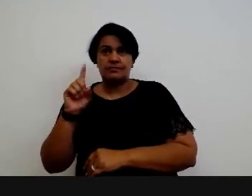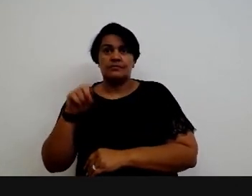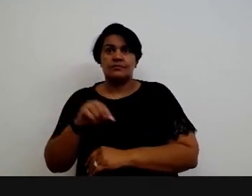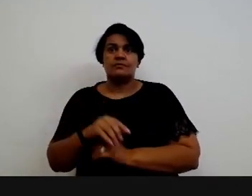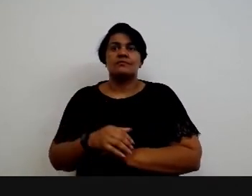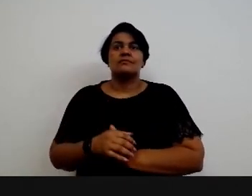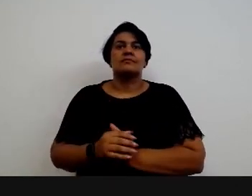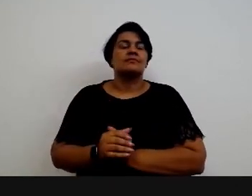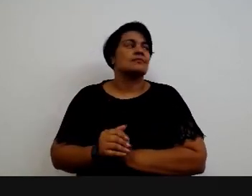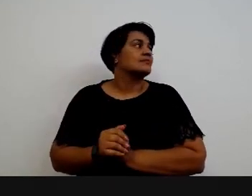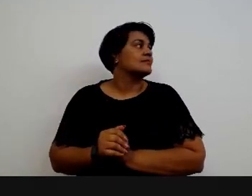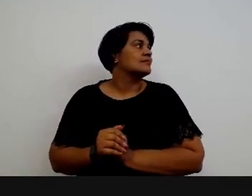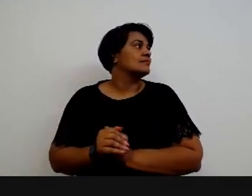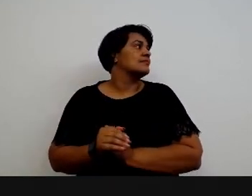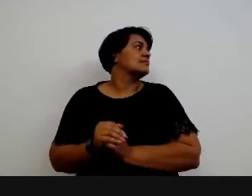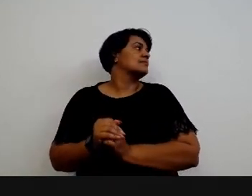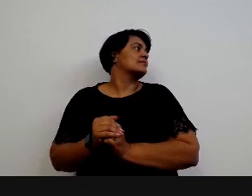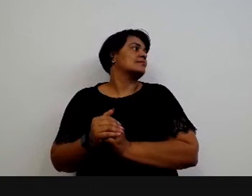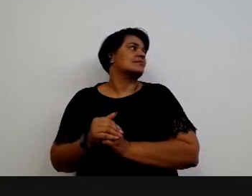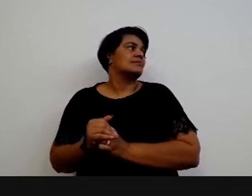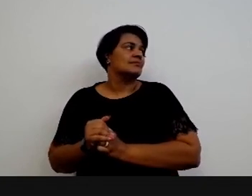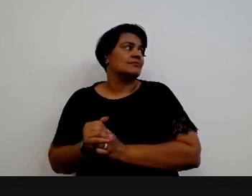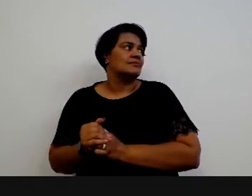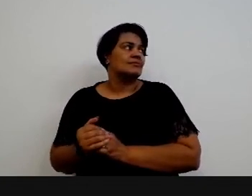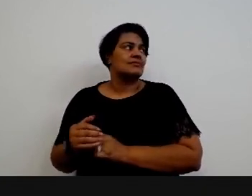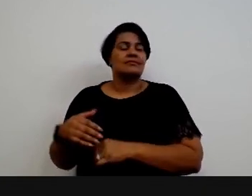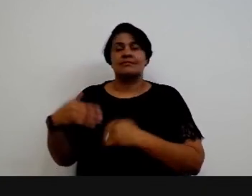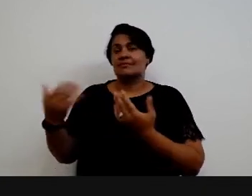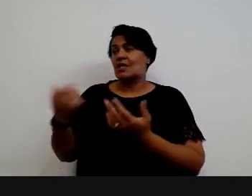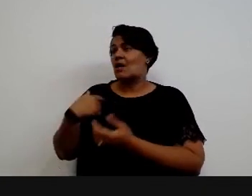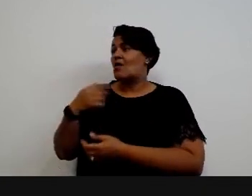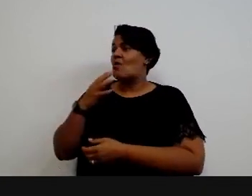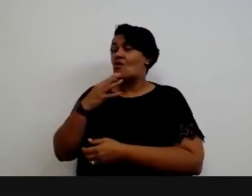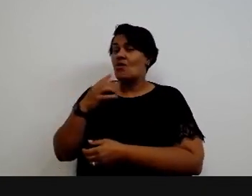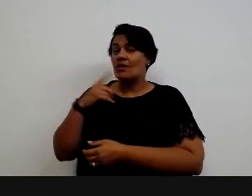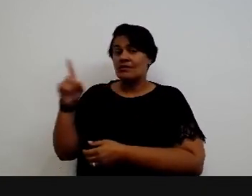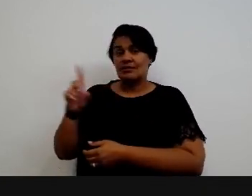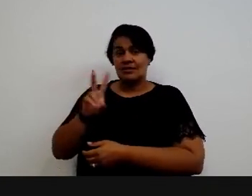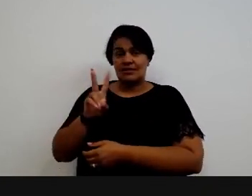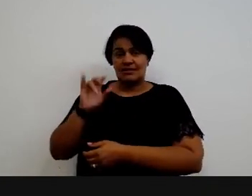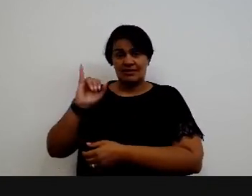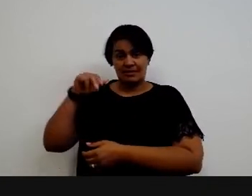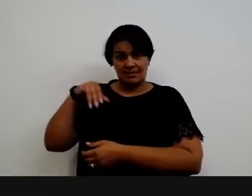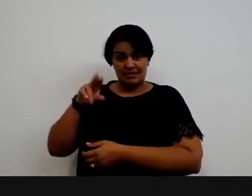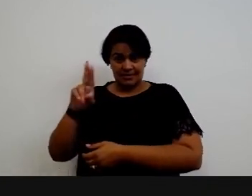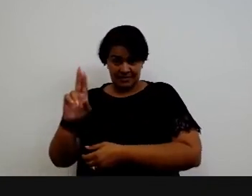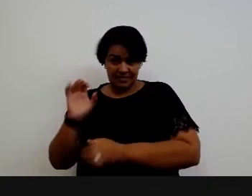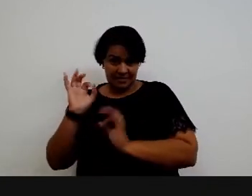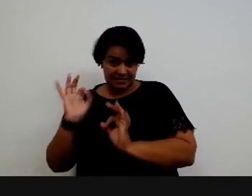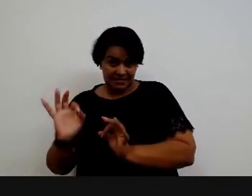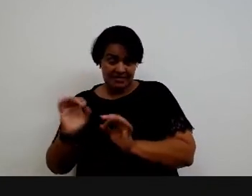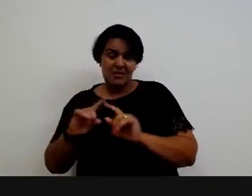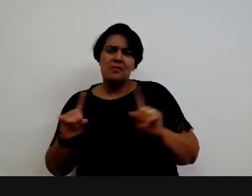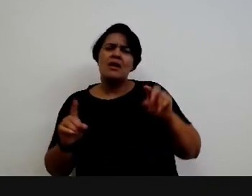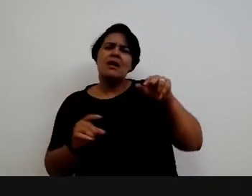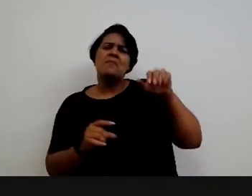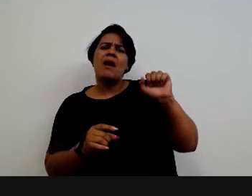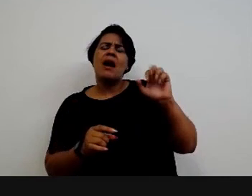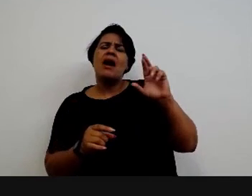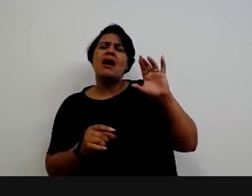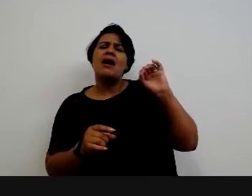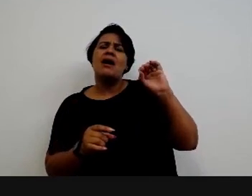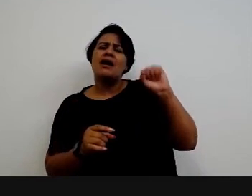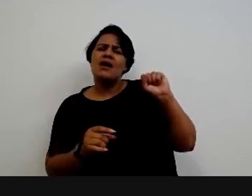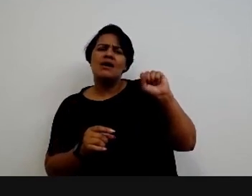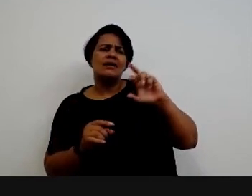chamo Vinícius. Isso é legal. Porque é o nome... Eu conheci o Vini no café da manhã. Foi assim que você me apresentou. É que normalmente as pessoas me chamam